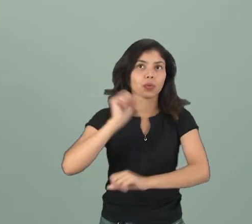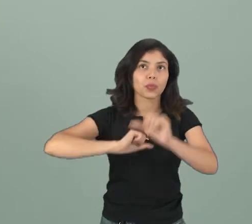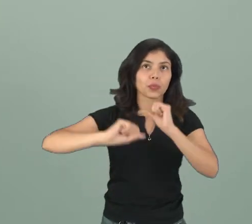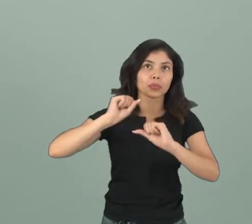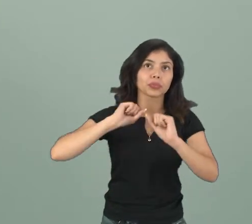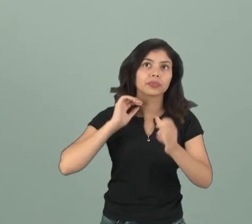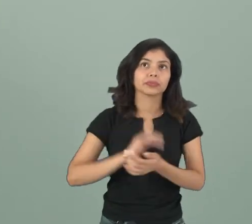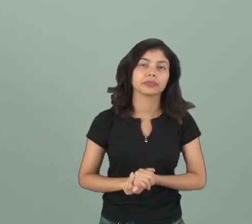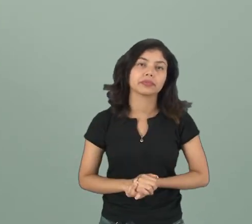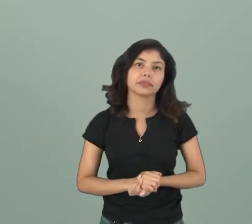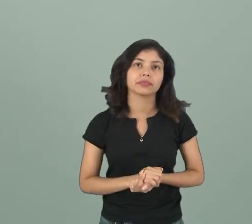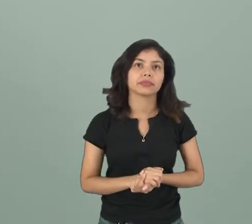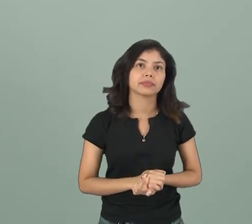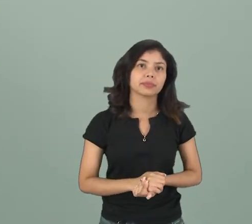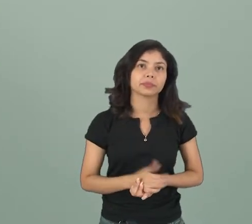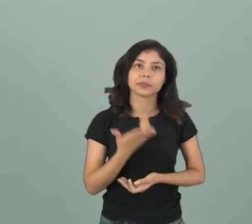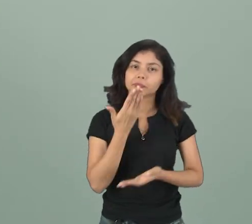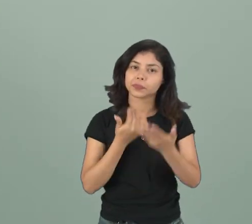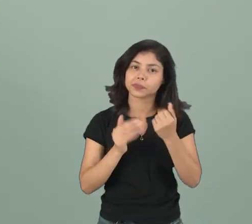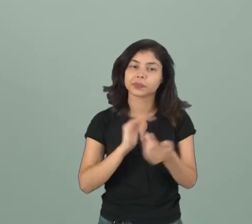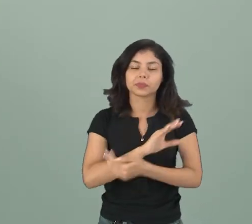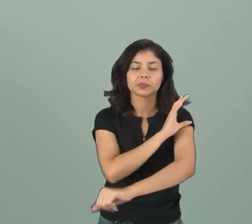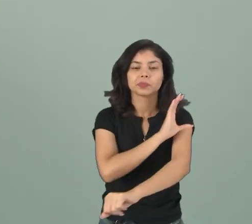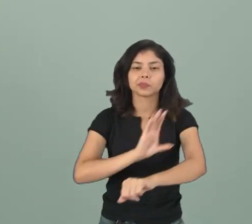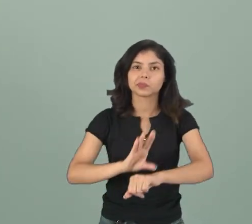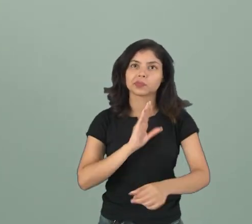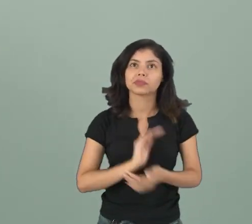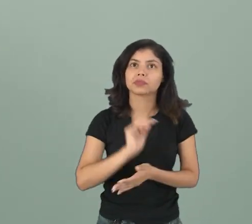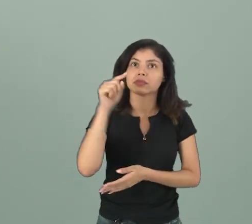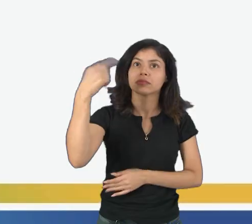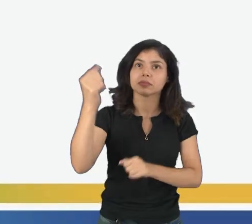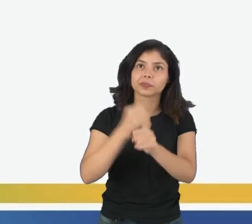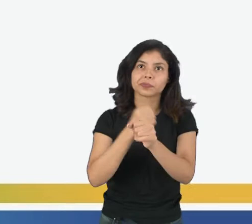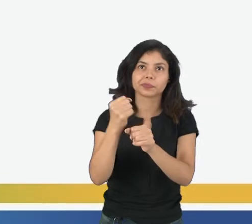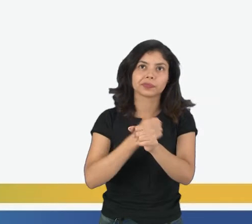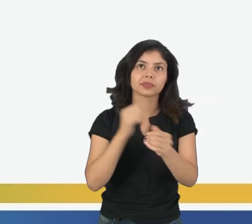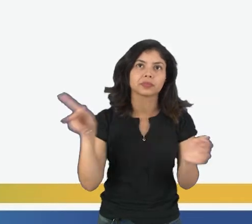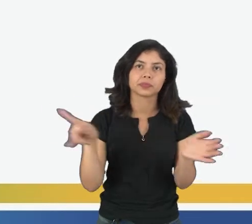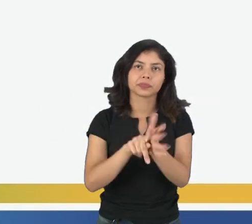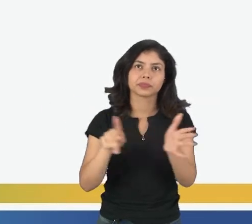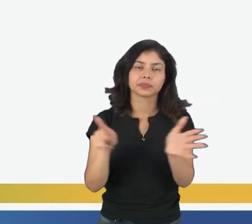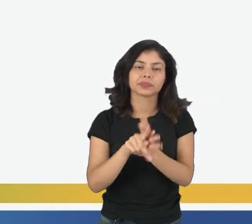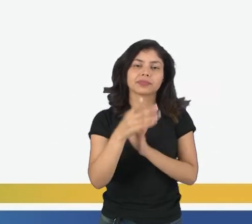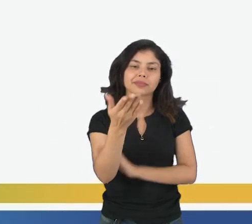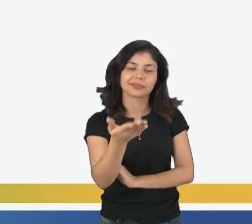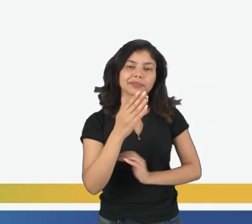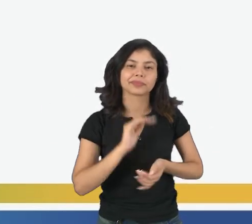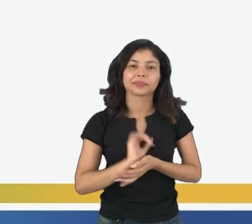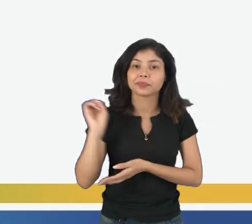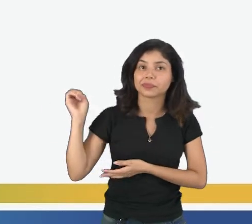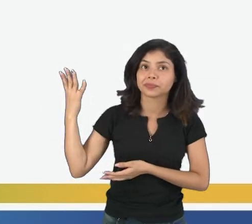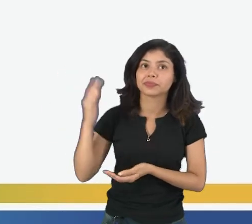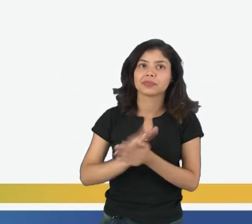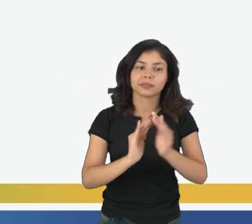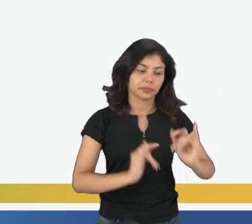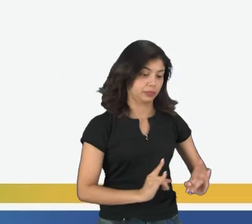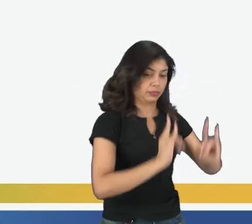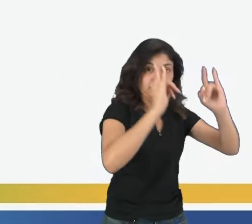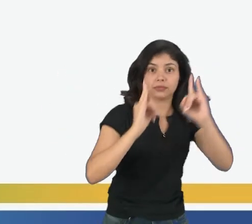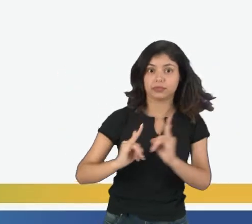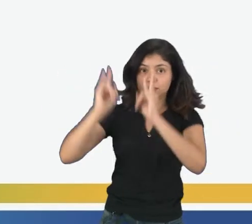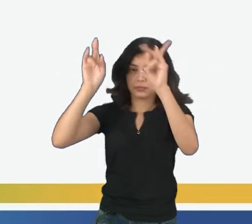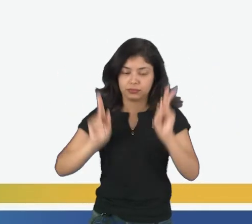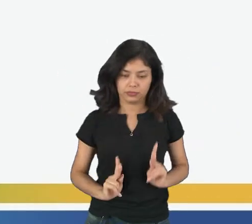de ver, os elementos culturais ou humanizados são aqueles construídos pelos seres humanos, como casas, prédios,